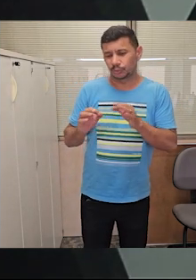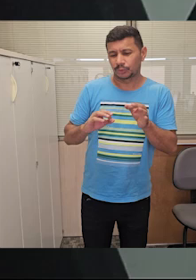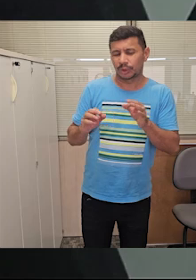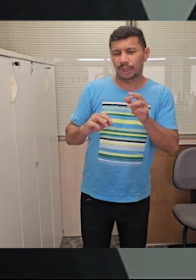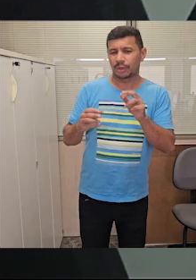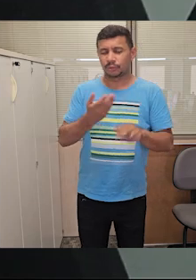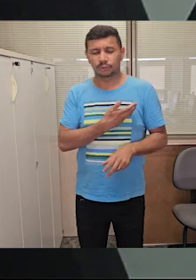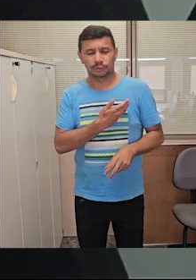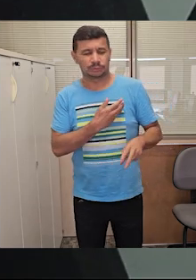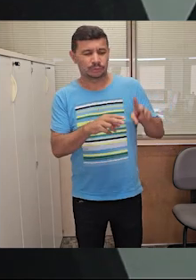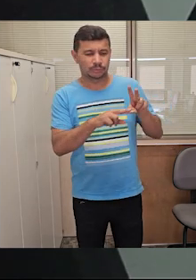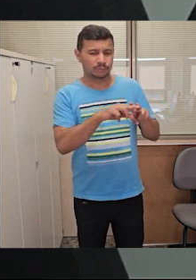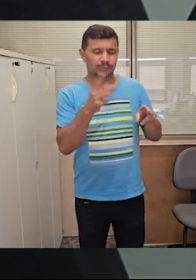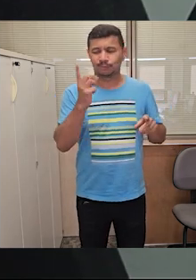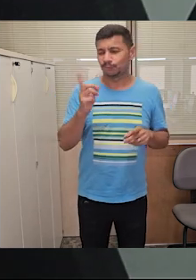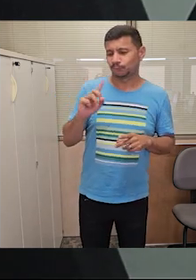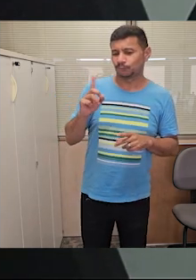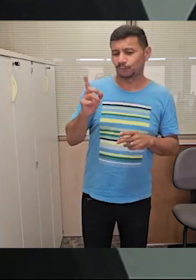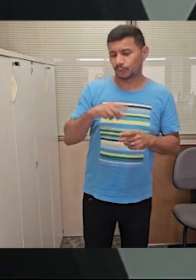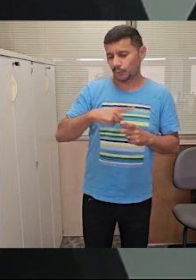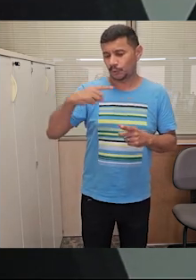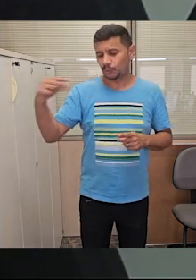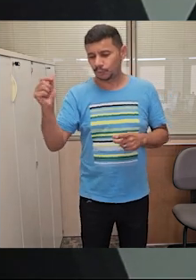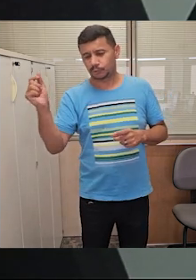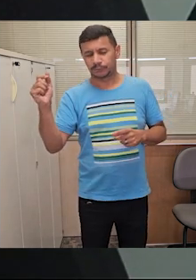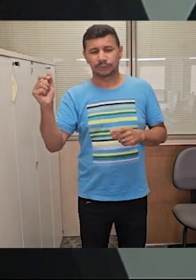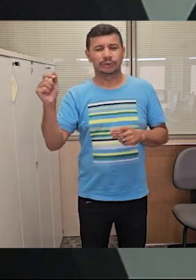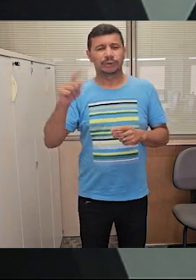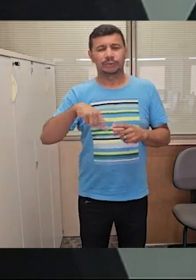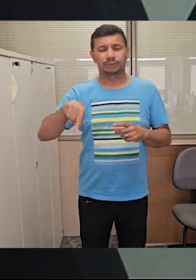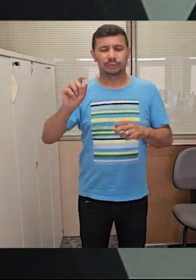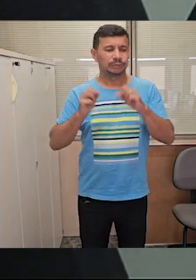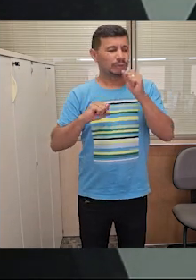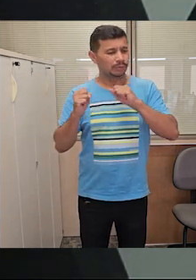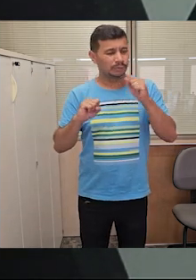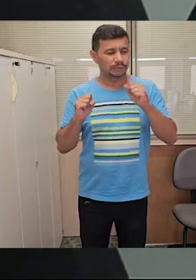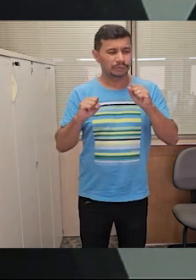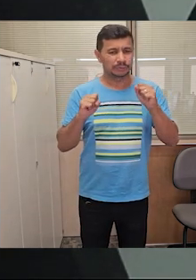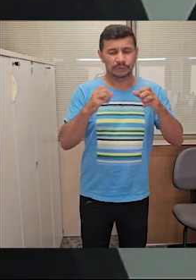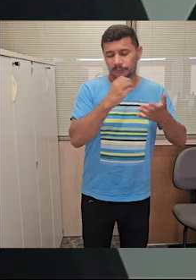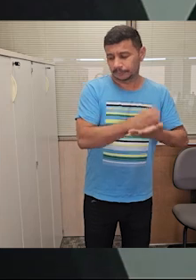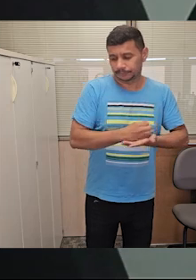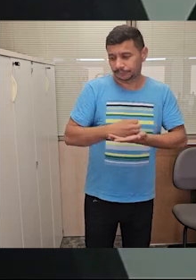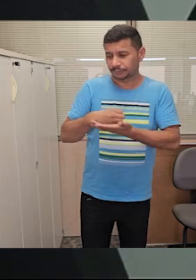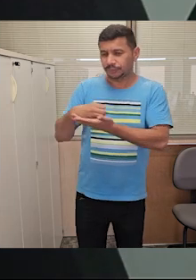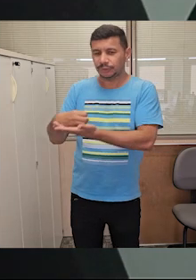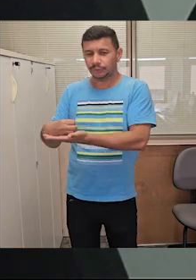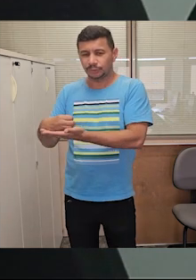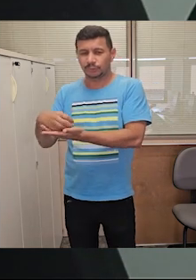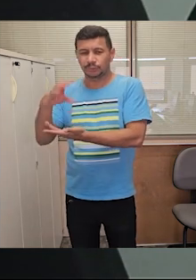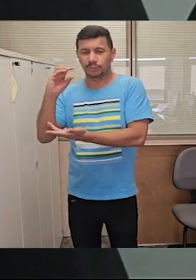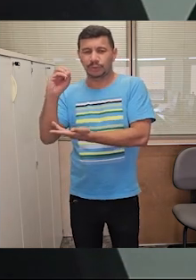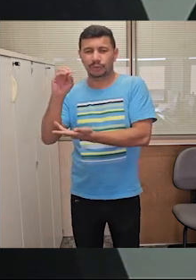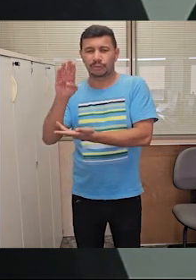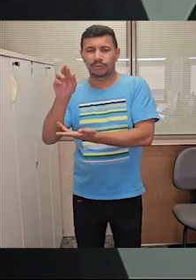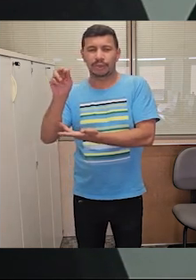presos, saíram da fábrica. E quando chegaram na Cobrasma, saíram da Lona Flex, foram para a